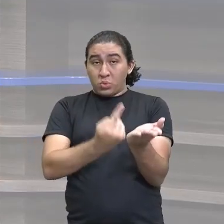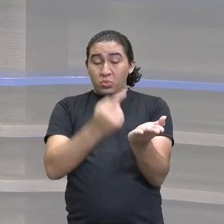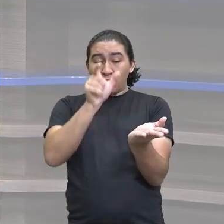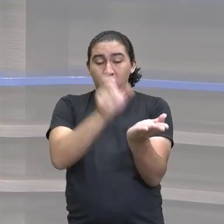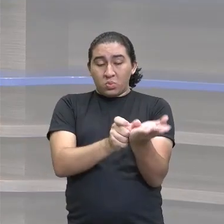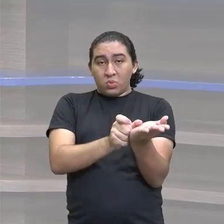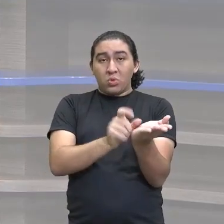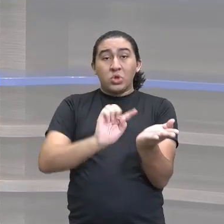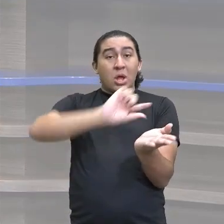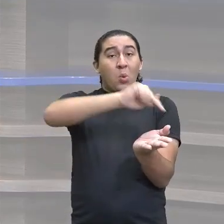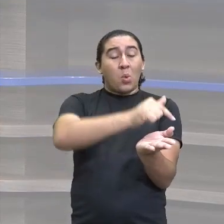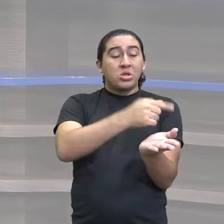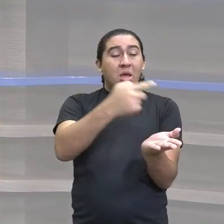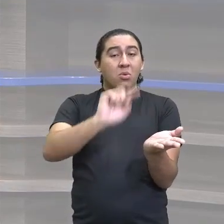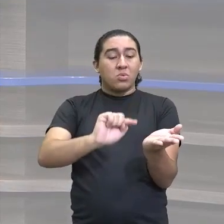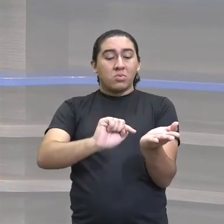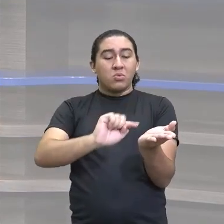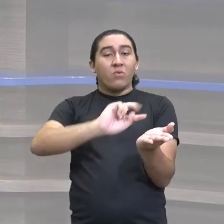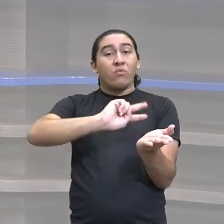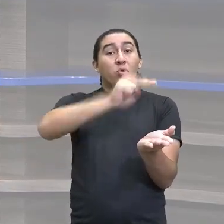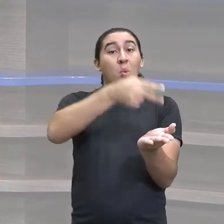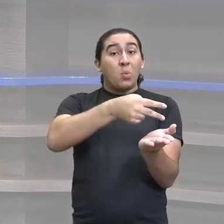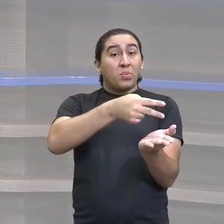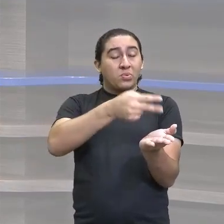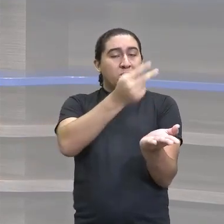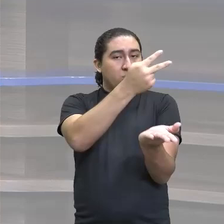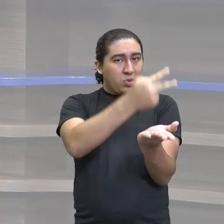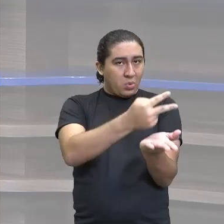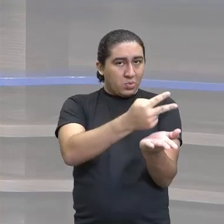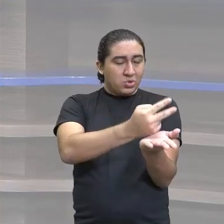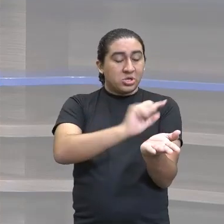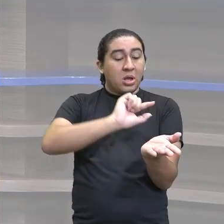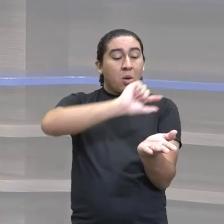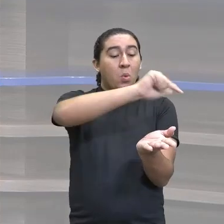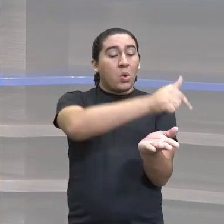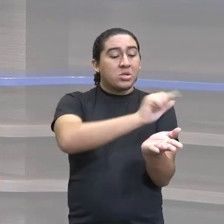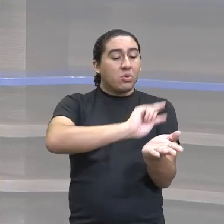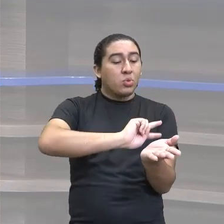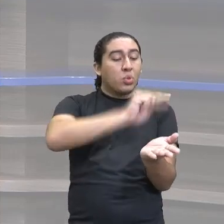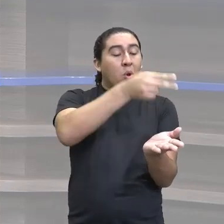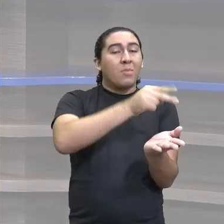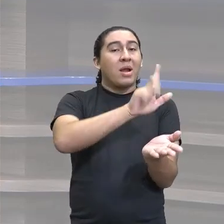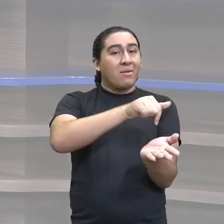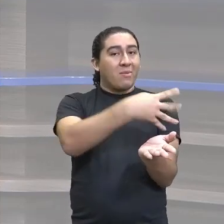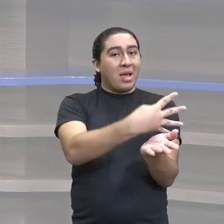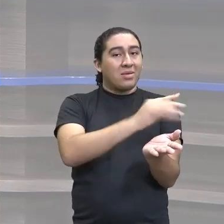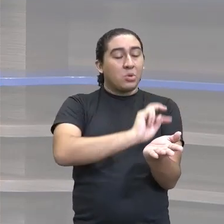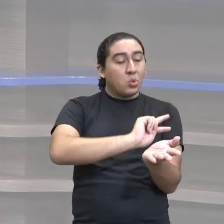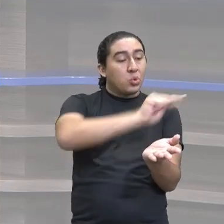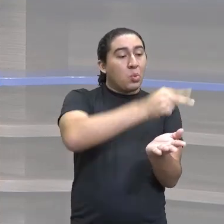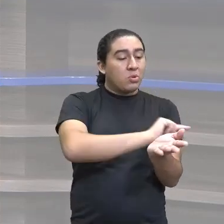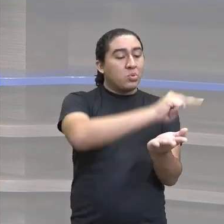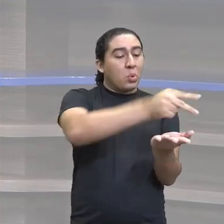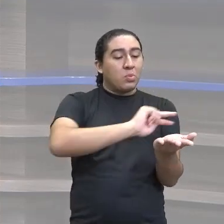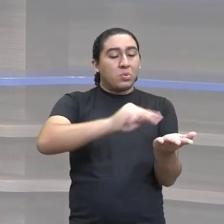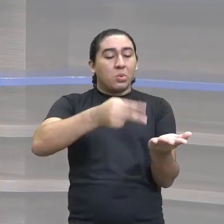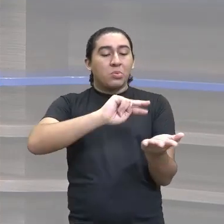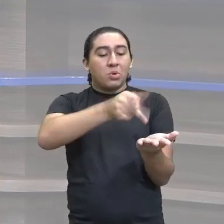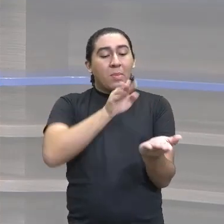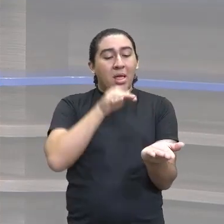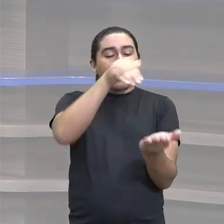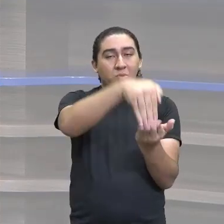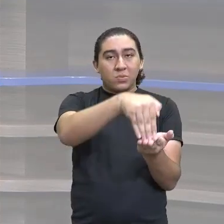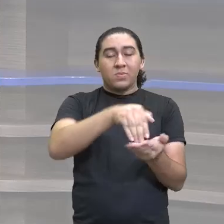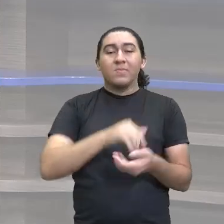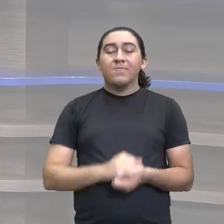casa, o dobro de 1, 2. Na terceira casa, o dobro de 2, 4 e assim por diante. Isso é um exemplo